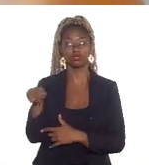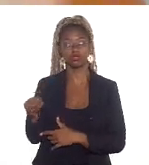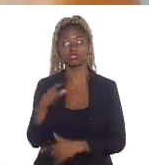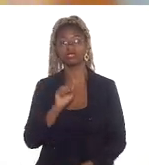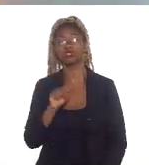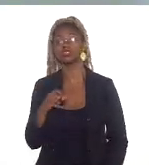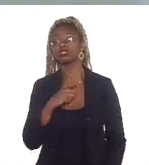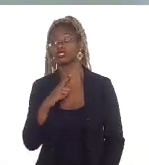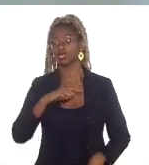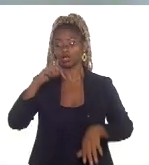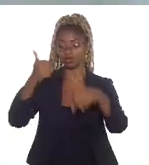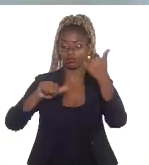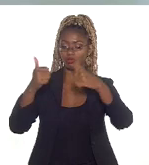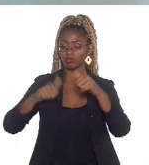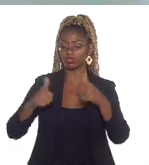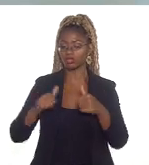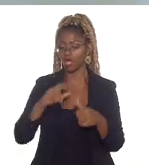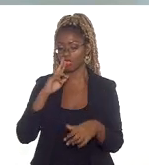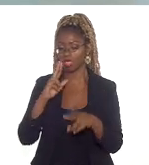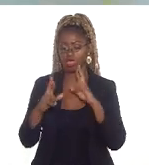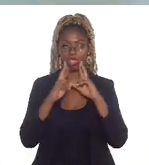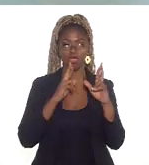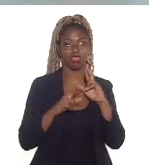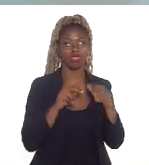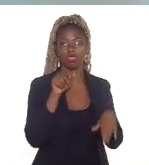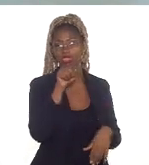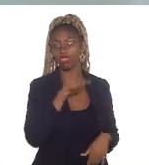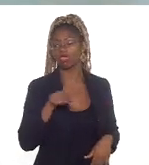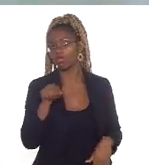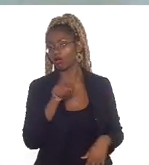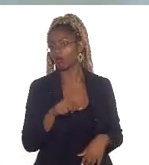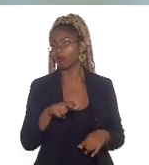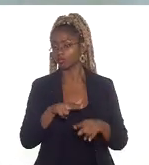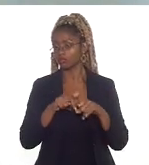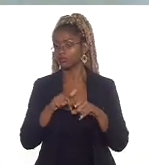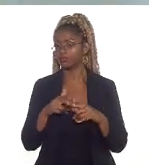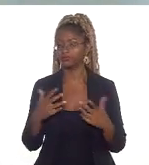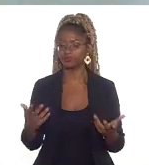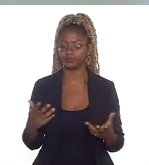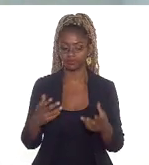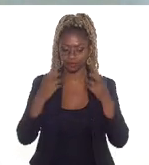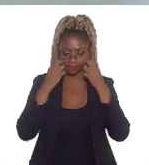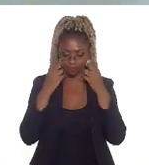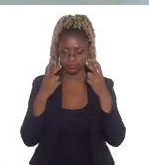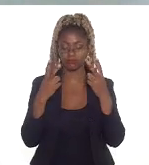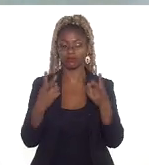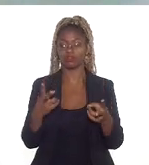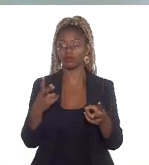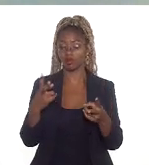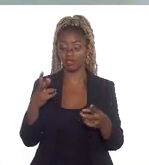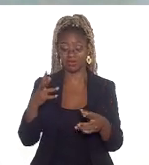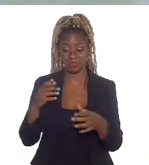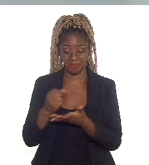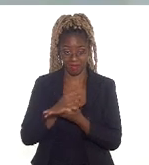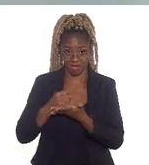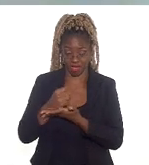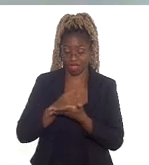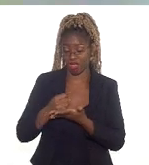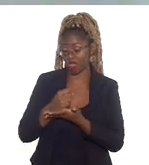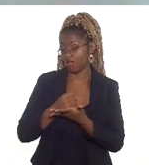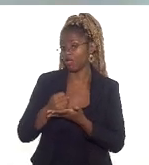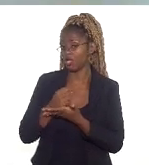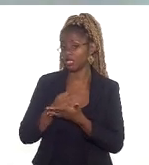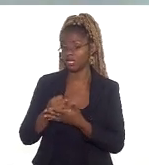alguma avaliação desse resultado, né, porque olhando a questão assim mais de cima, eu imagino se você